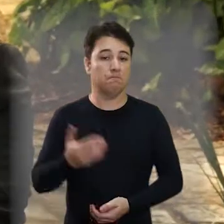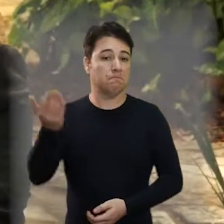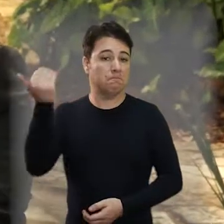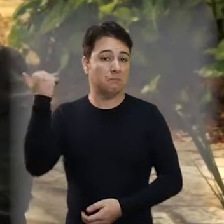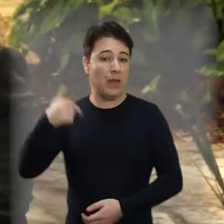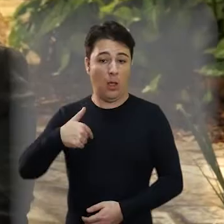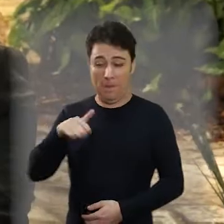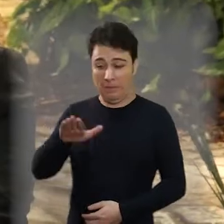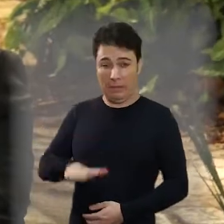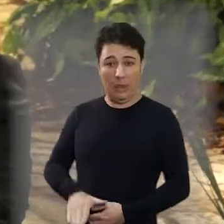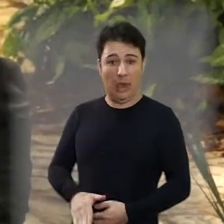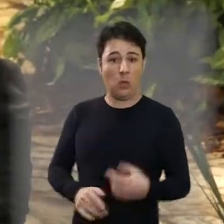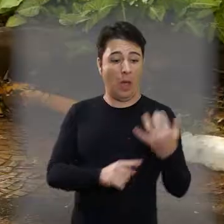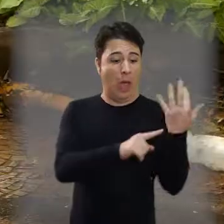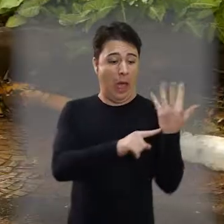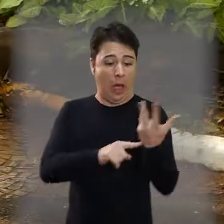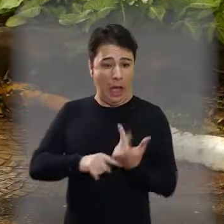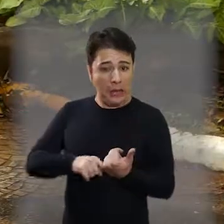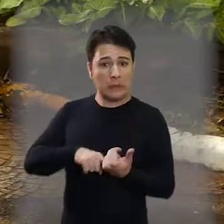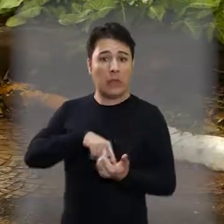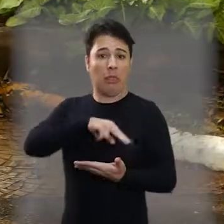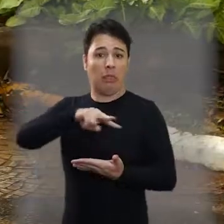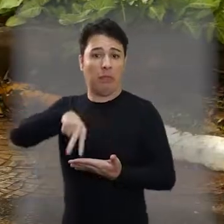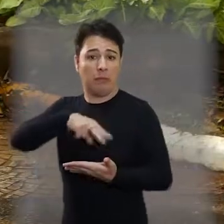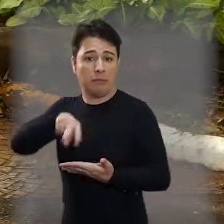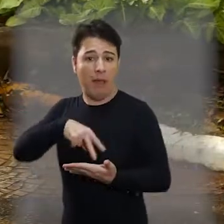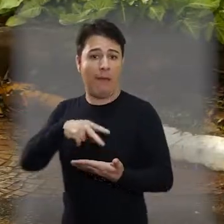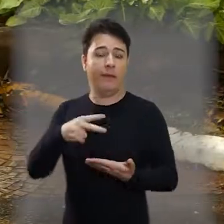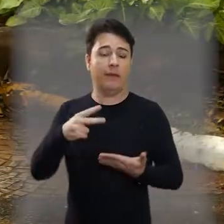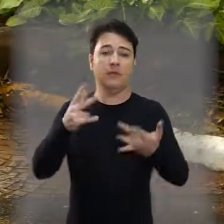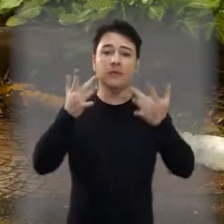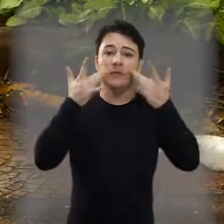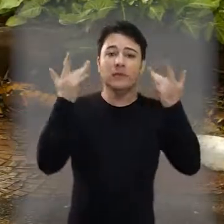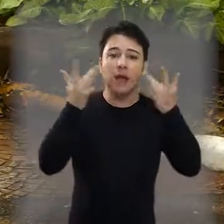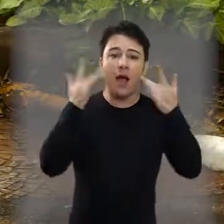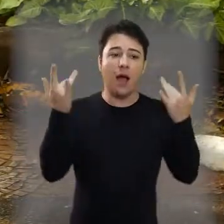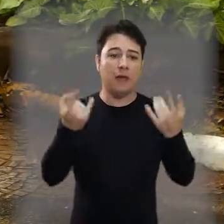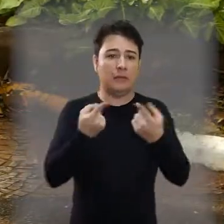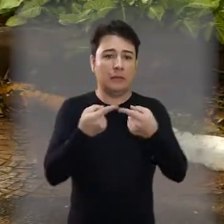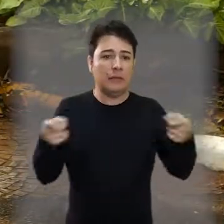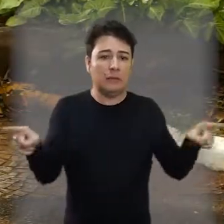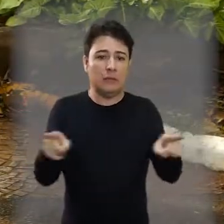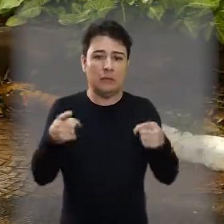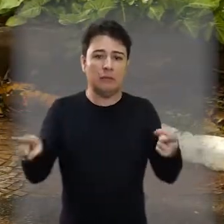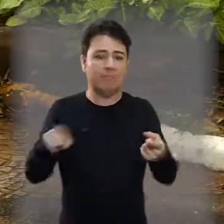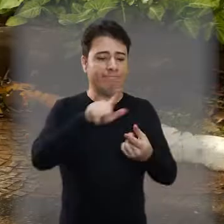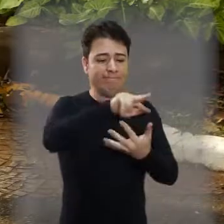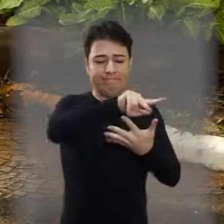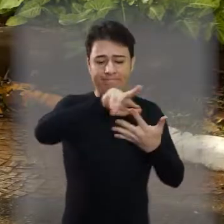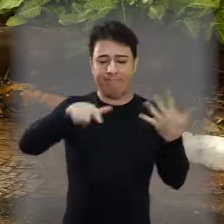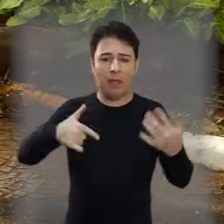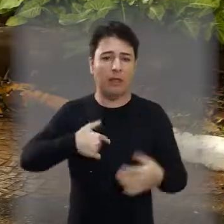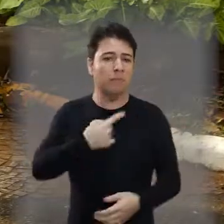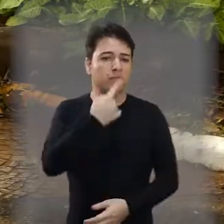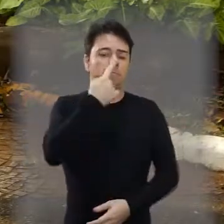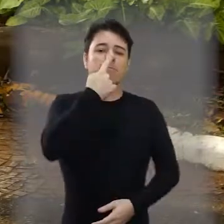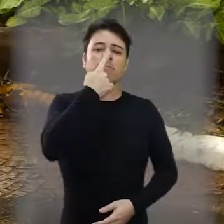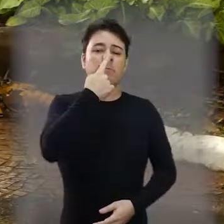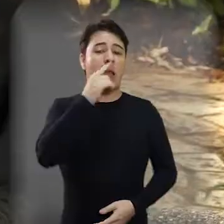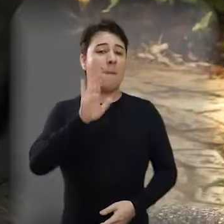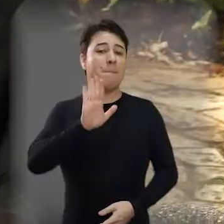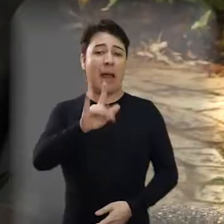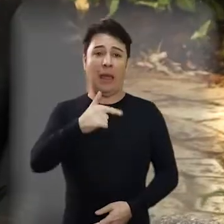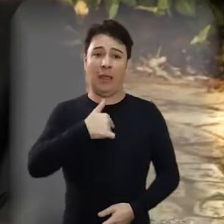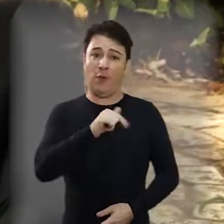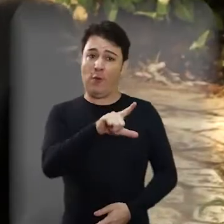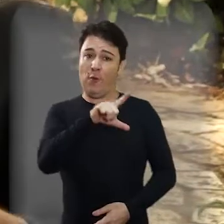desde muito pequeno eu sempre tive uma ligação bem forte com vários tipos, enfim, de expressões artísticas, seja ela dança, o teatro, a música.